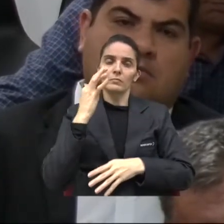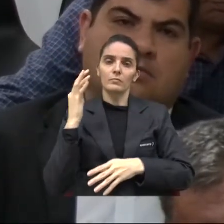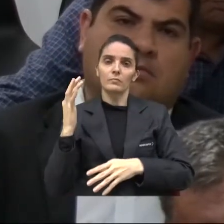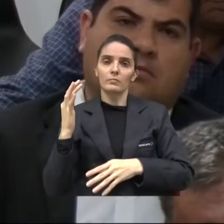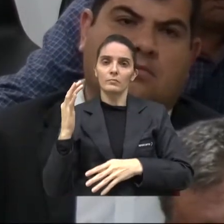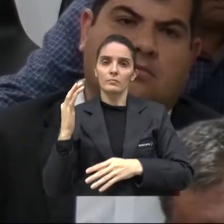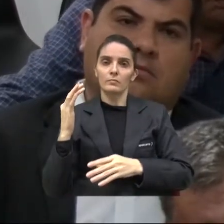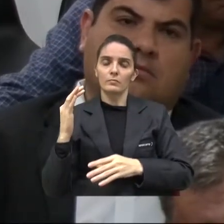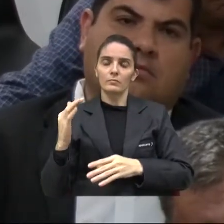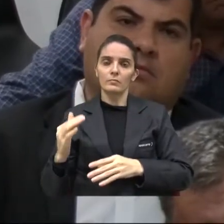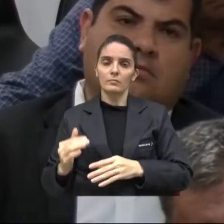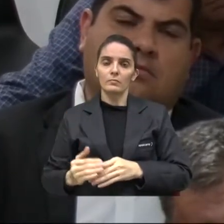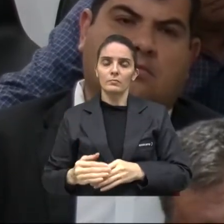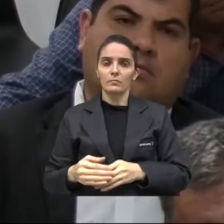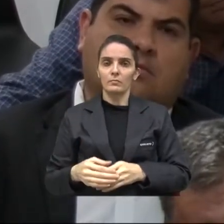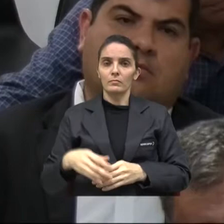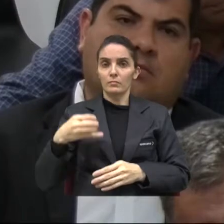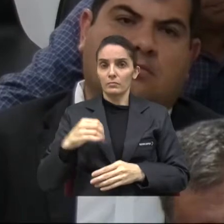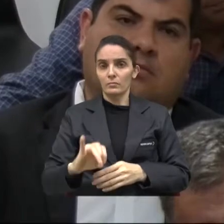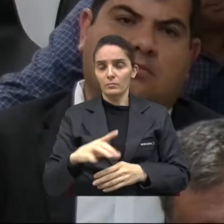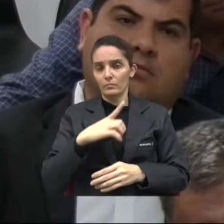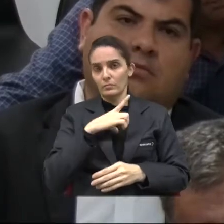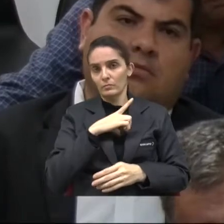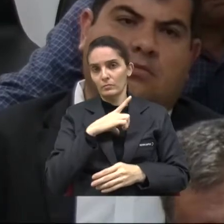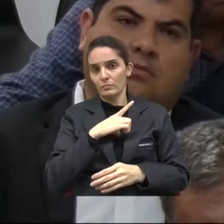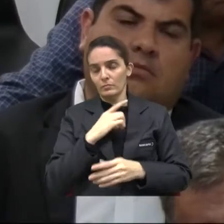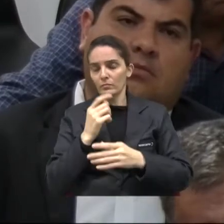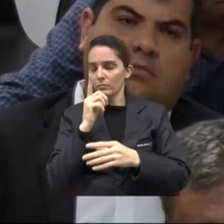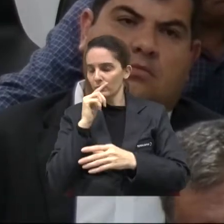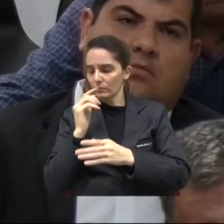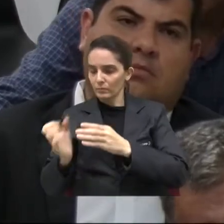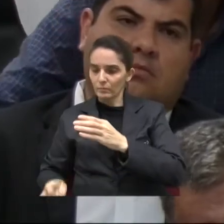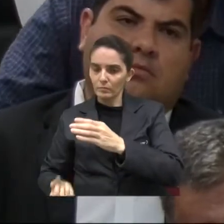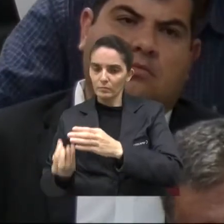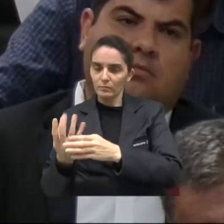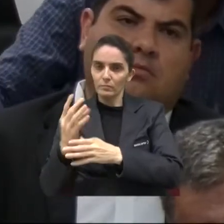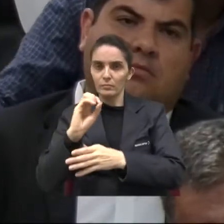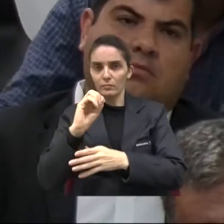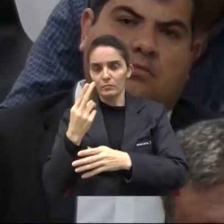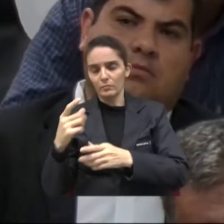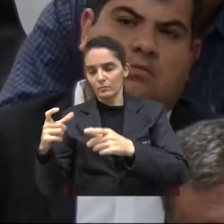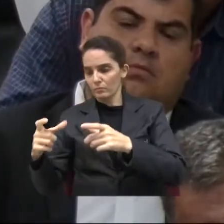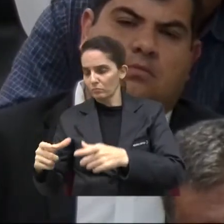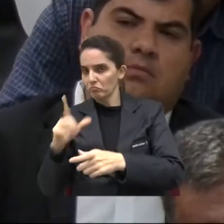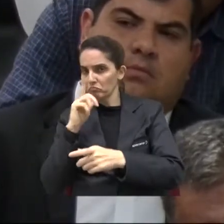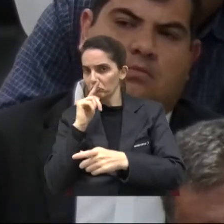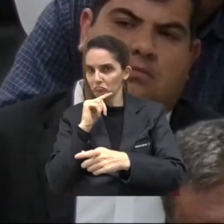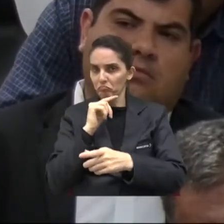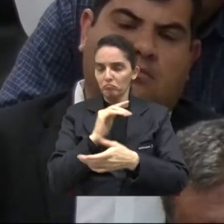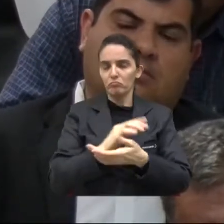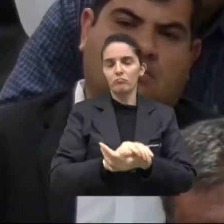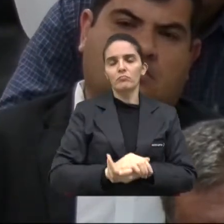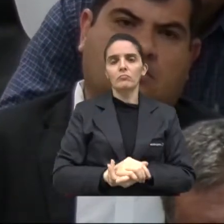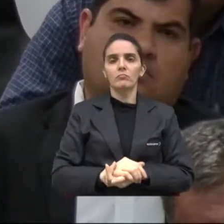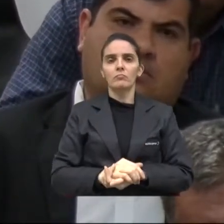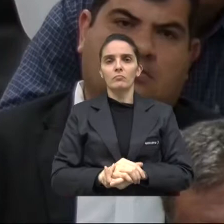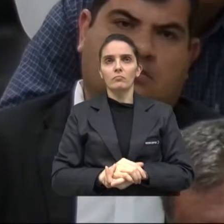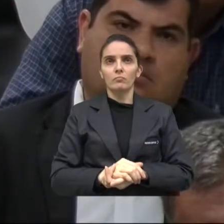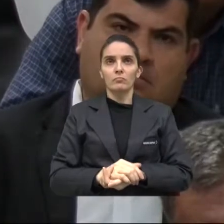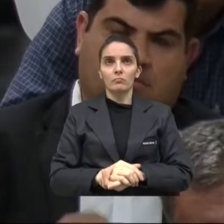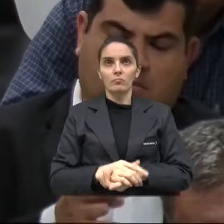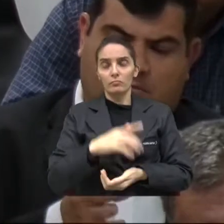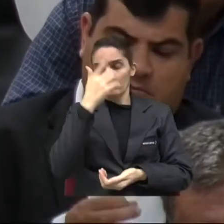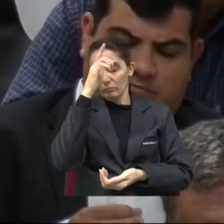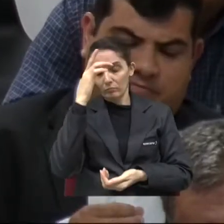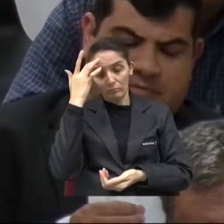contemplando, se houver, a nascente, o alagadiço, o lodo que se formou ali, eu não sei.